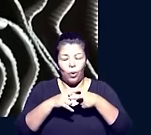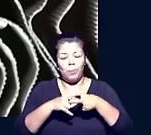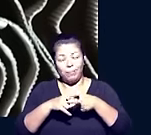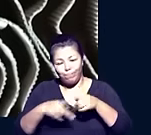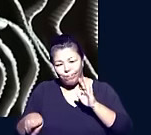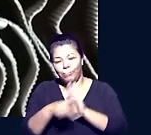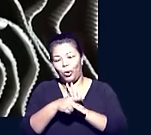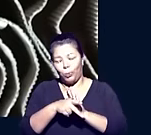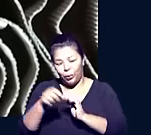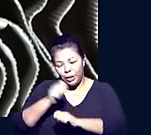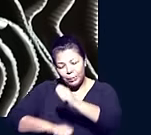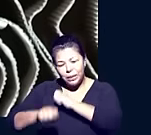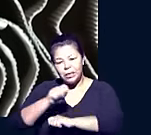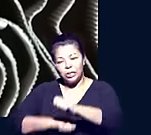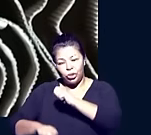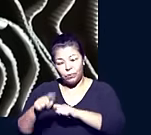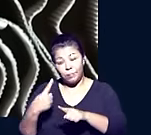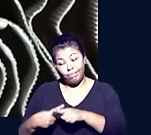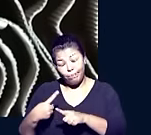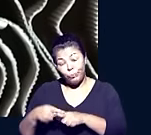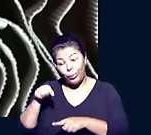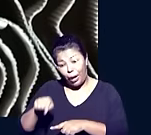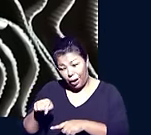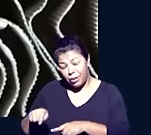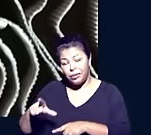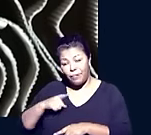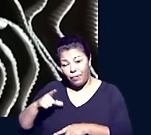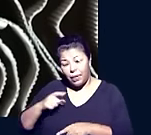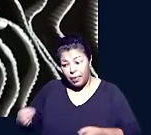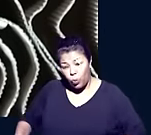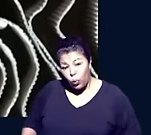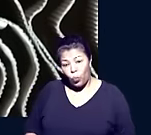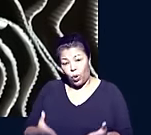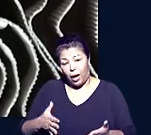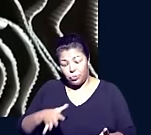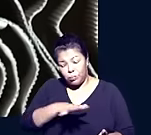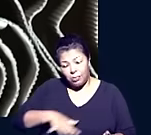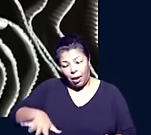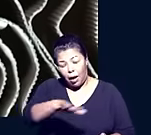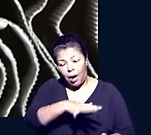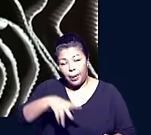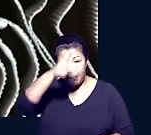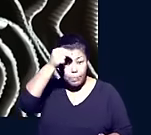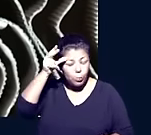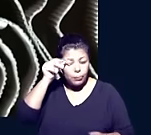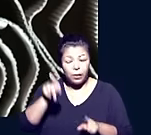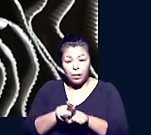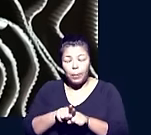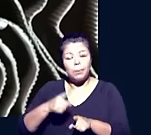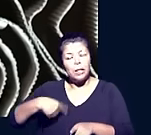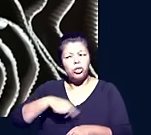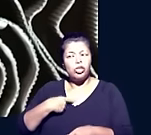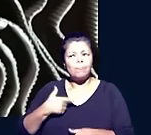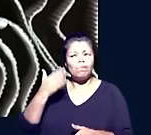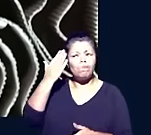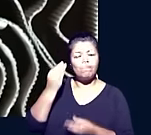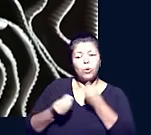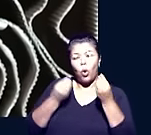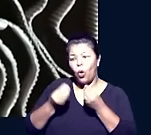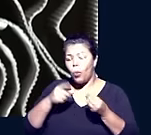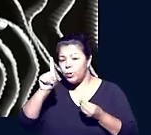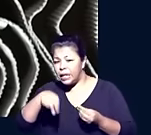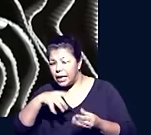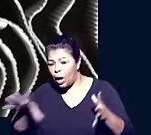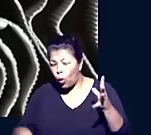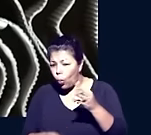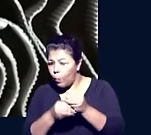parâmetro do gasto público para que a gente possa eh ter o complemento dos Quatro Pilares tivemos